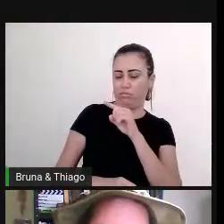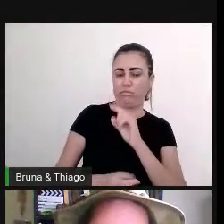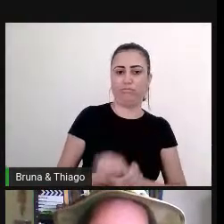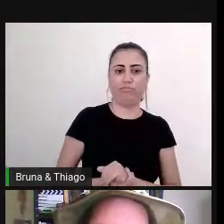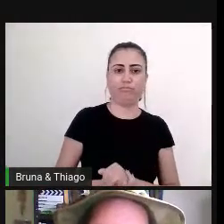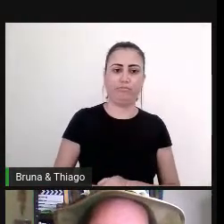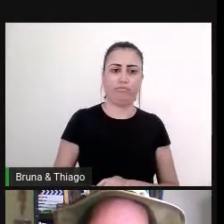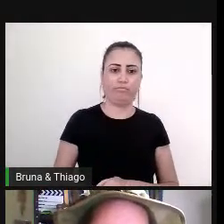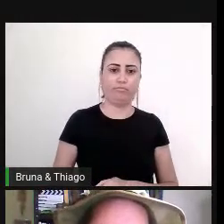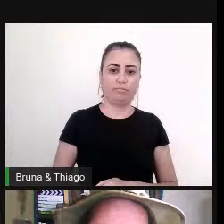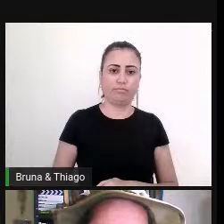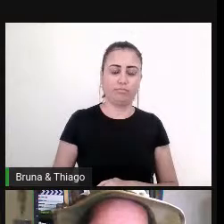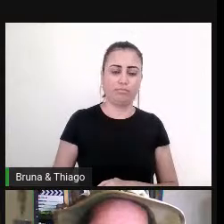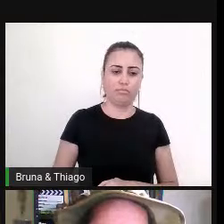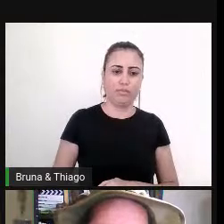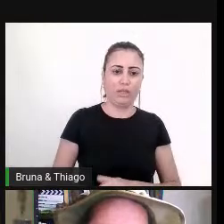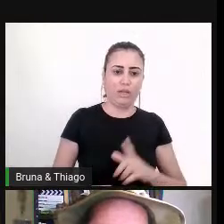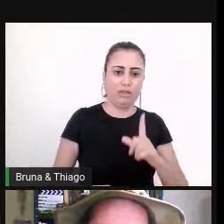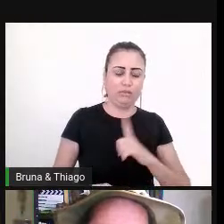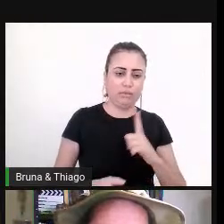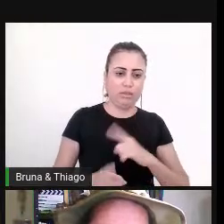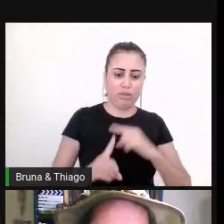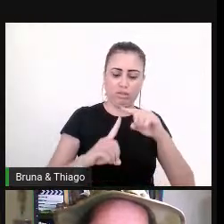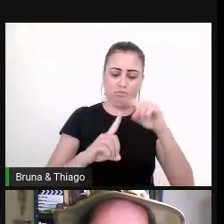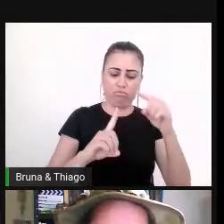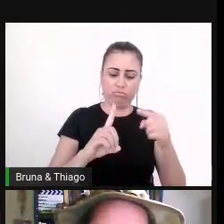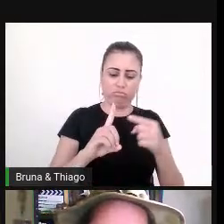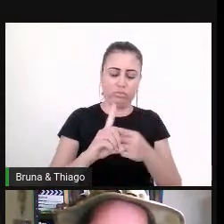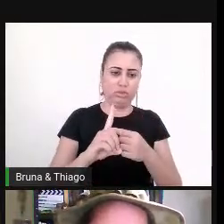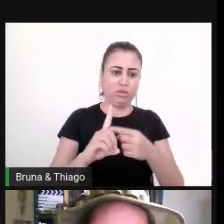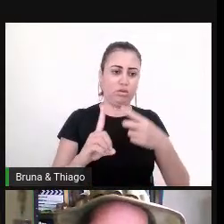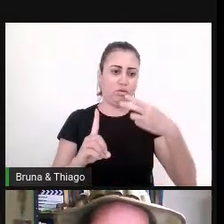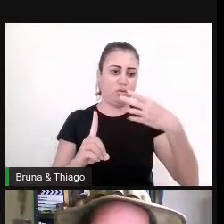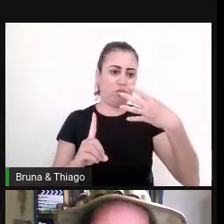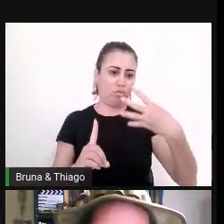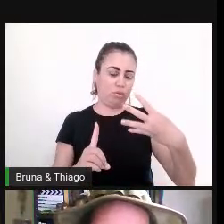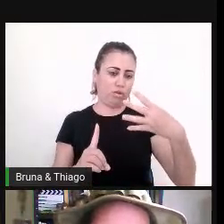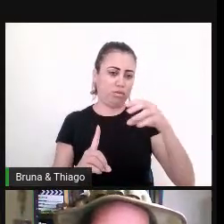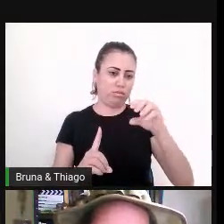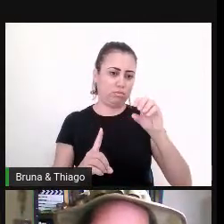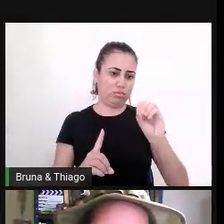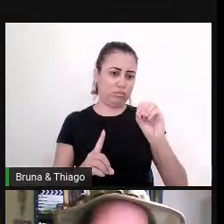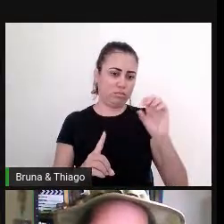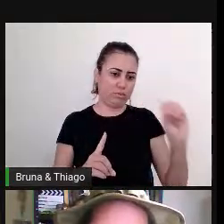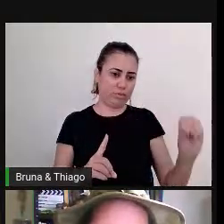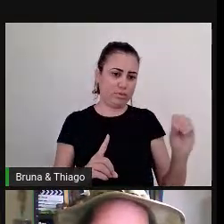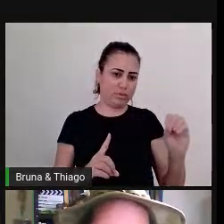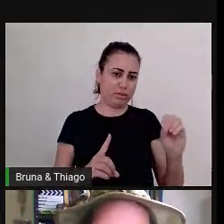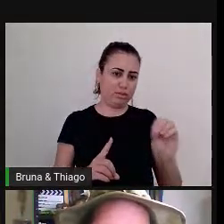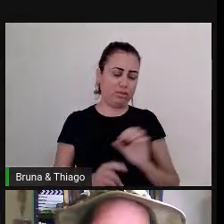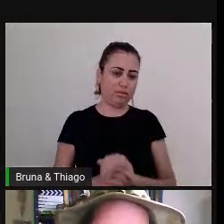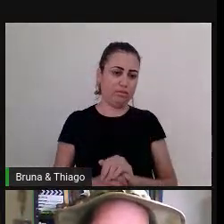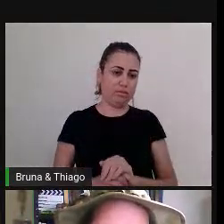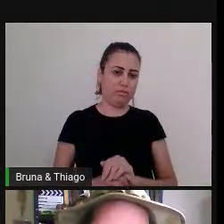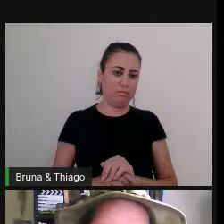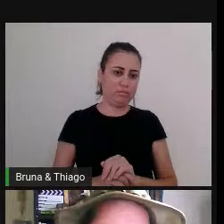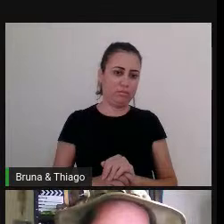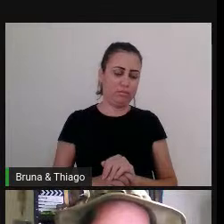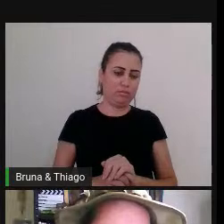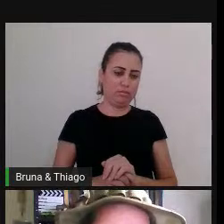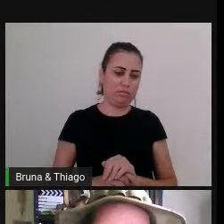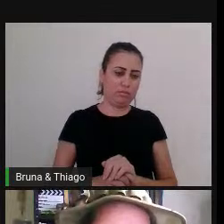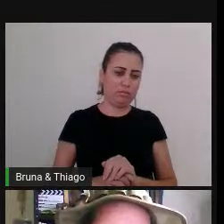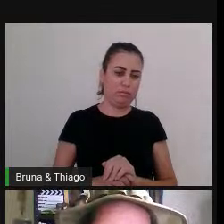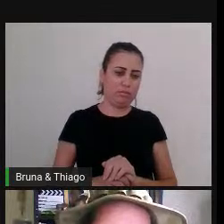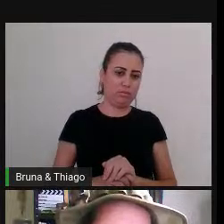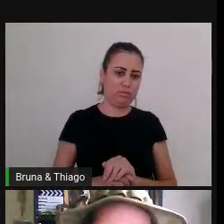ooteca, que tem 400 aranhazinhas, ela é cheia de espinhozinhos assim, ó, mais ou menos. Se você olhar, é cheia de espinhozinhos. A ooteca de uma